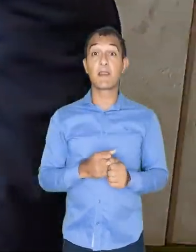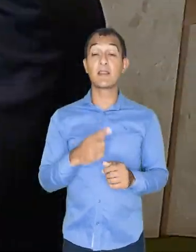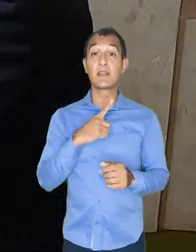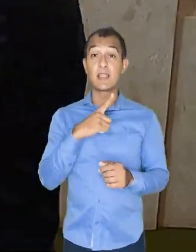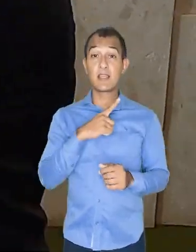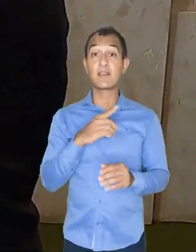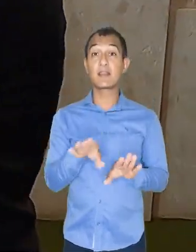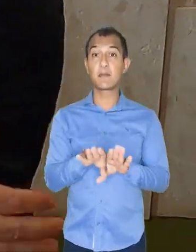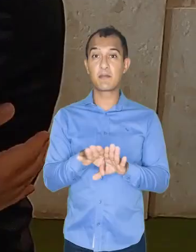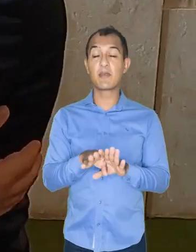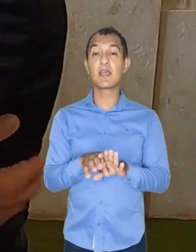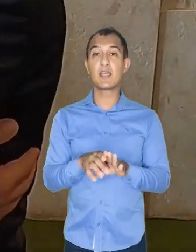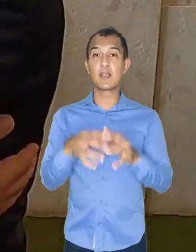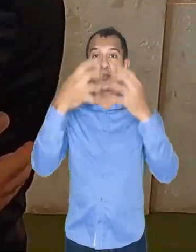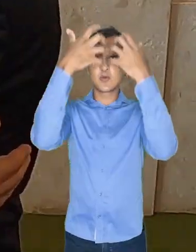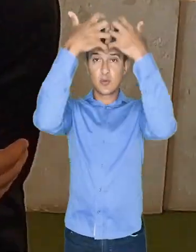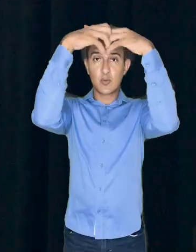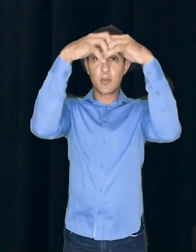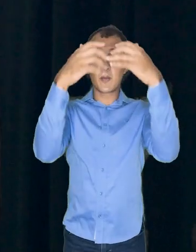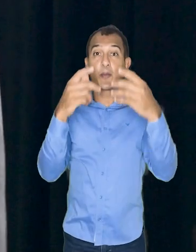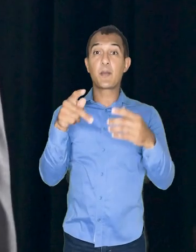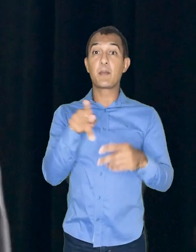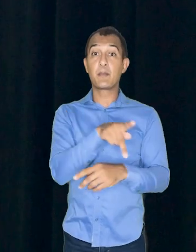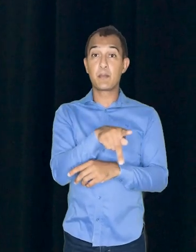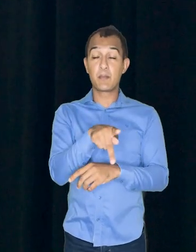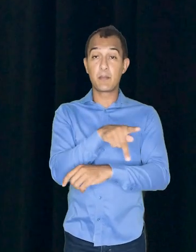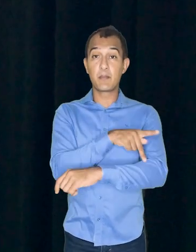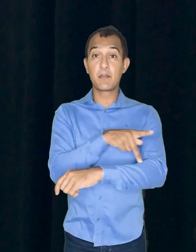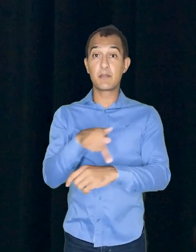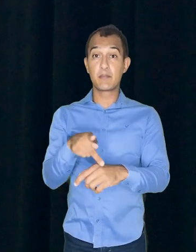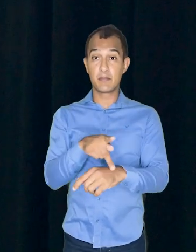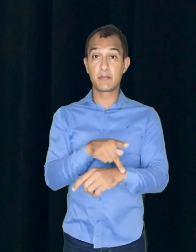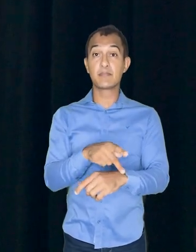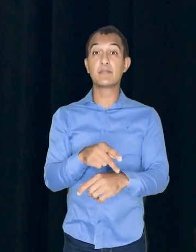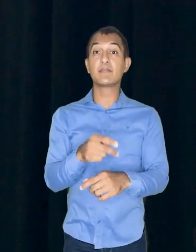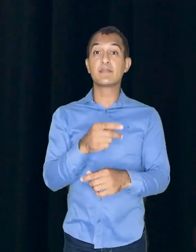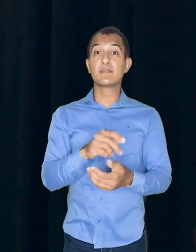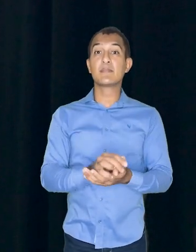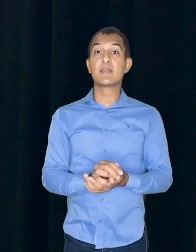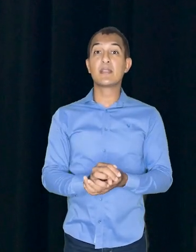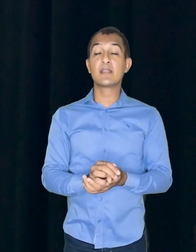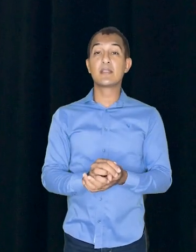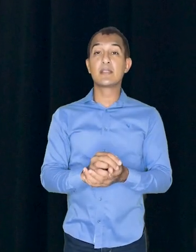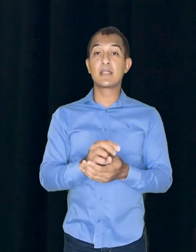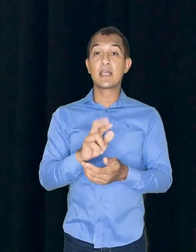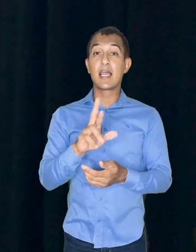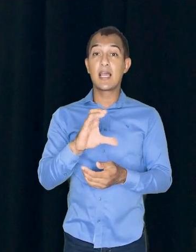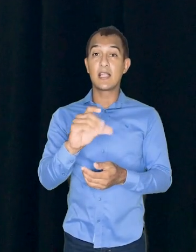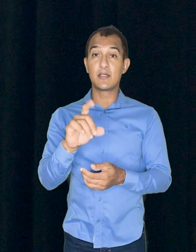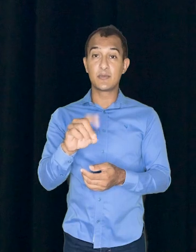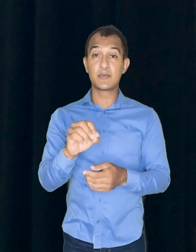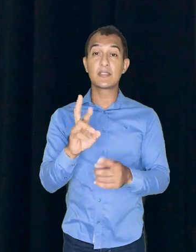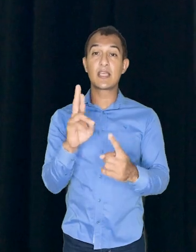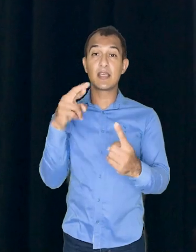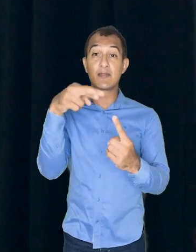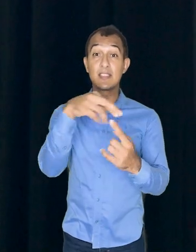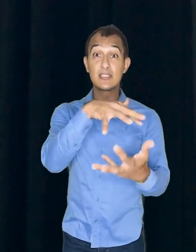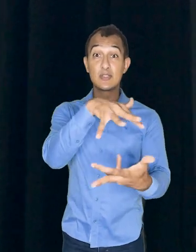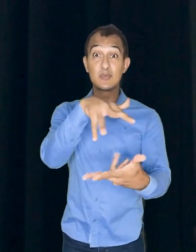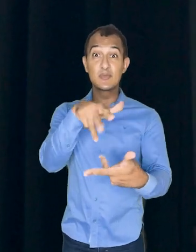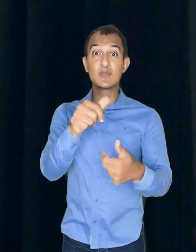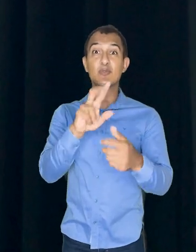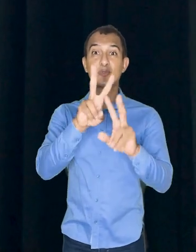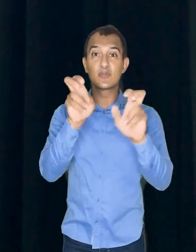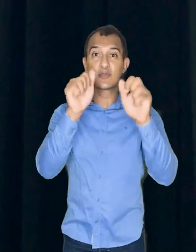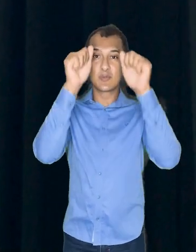a presença do neurologista pediátrico Carlos Gadia, referência mundial em pesquisa sobre o autismo,